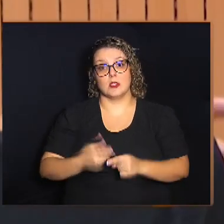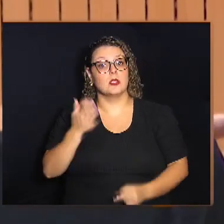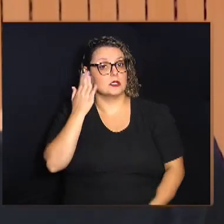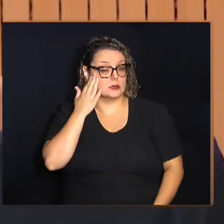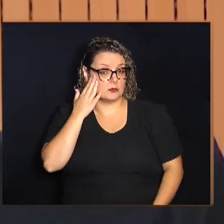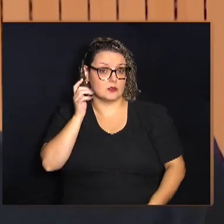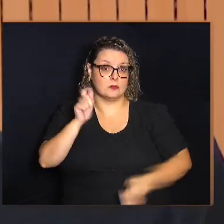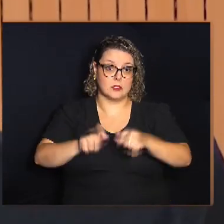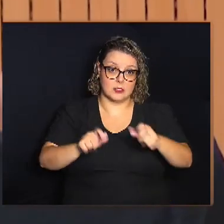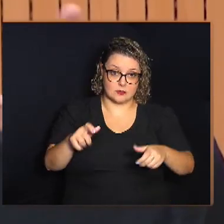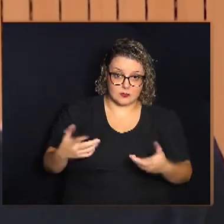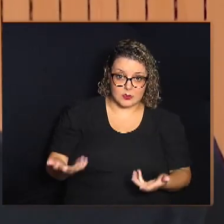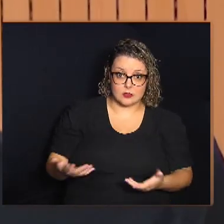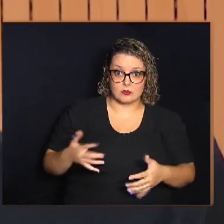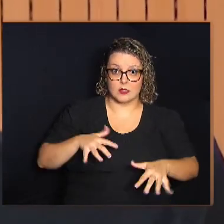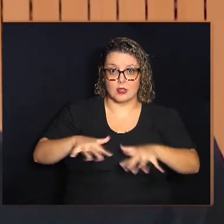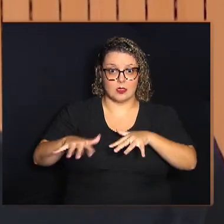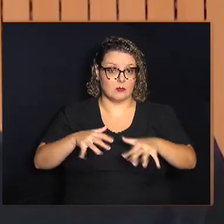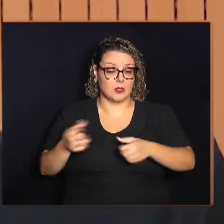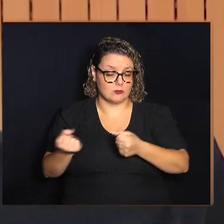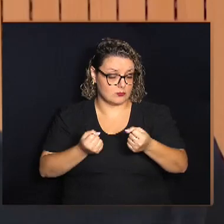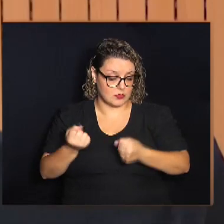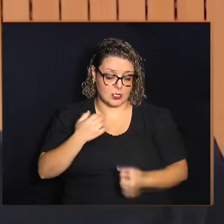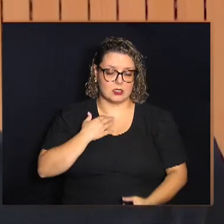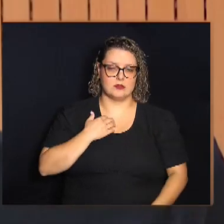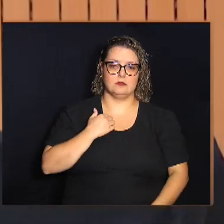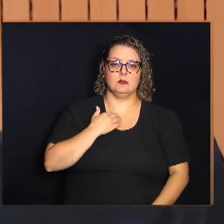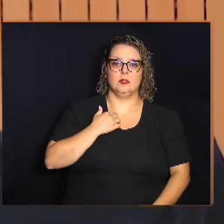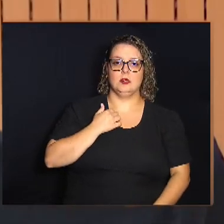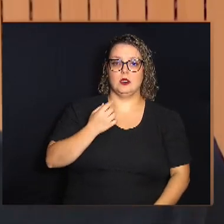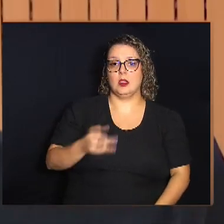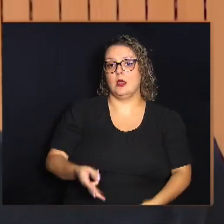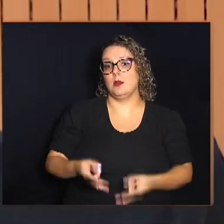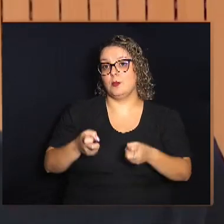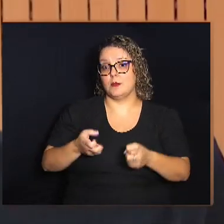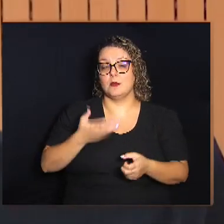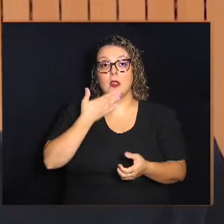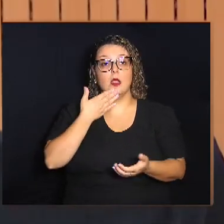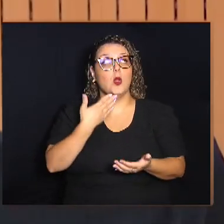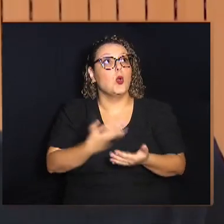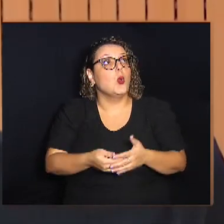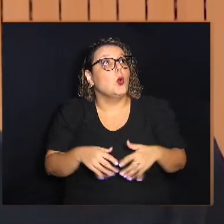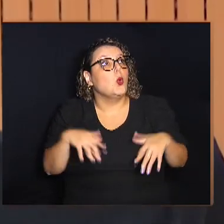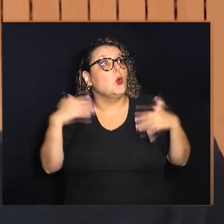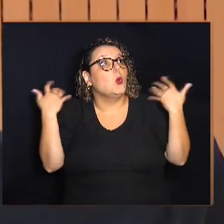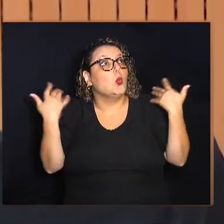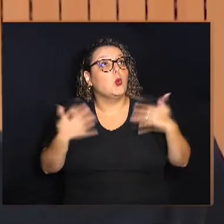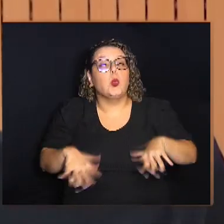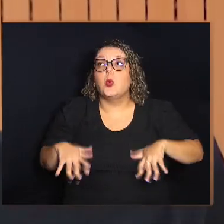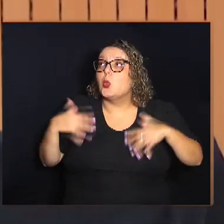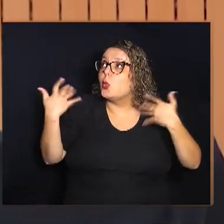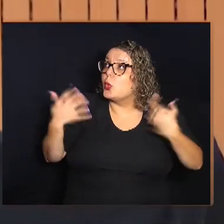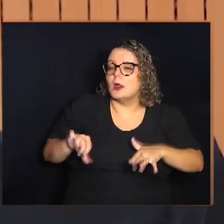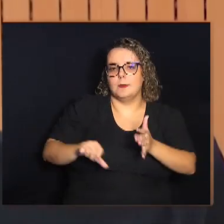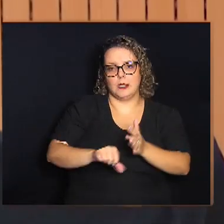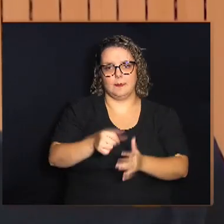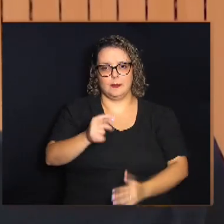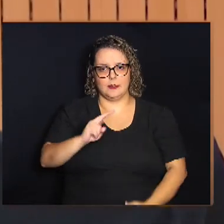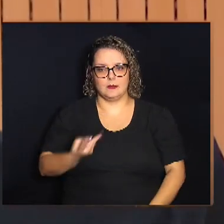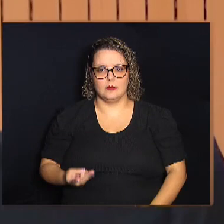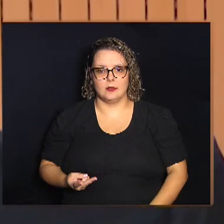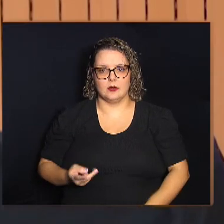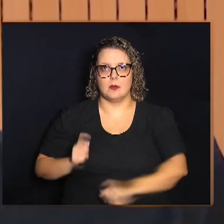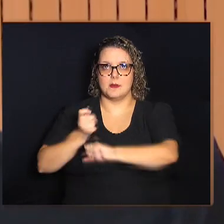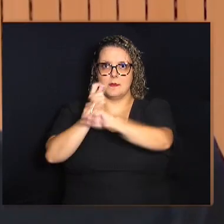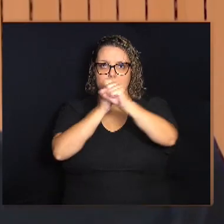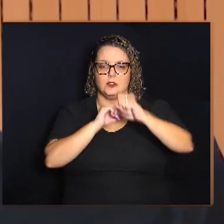as pessoas se movimentam de carro e a gente percebe a surpresa de crianças por ver pela primeira vez a estátua do Carlos